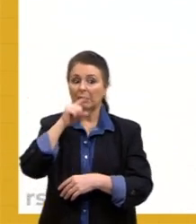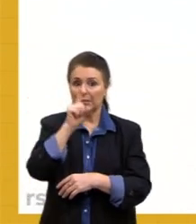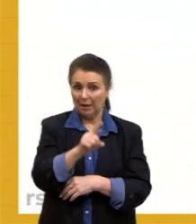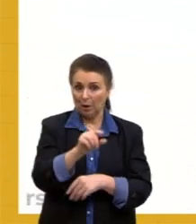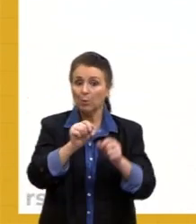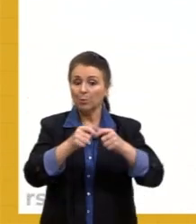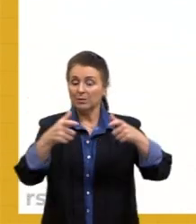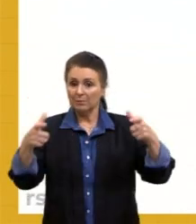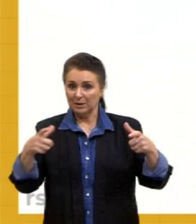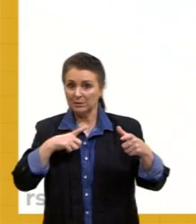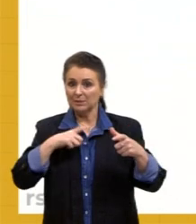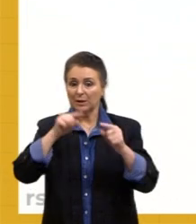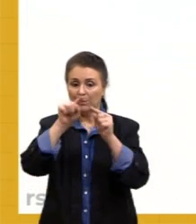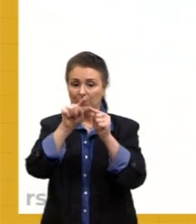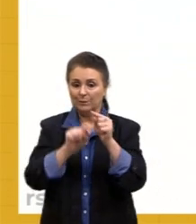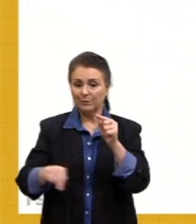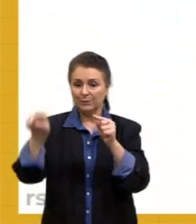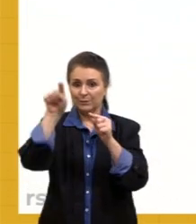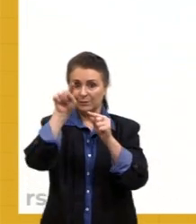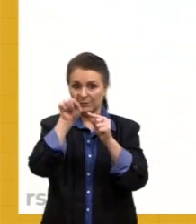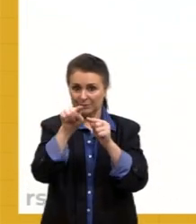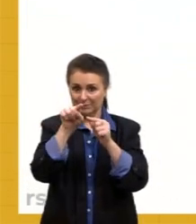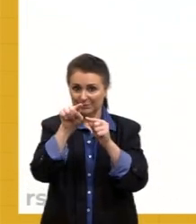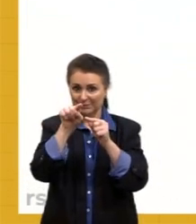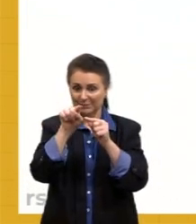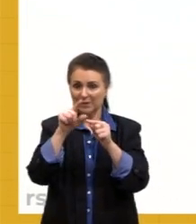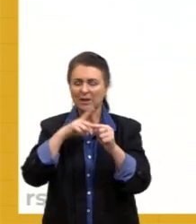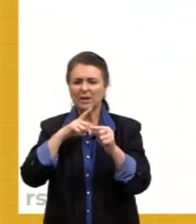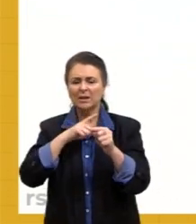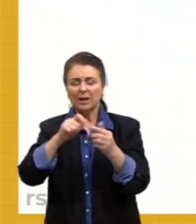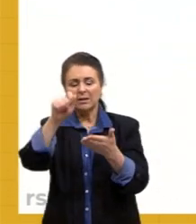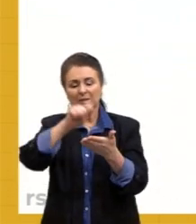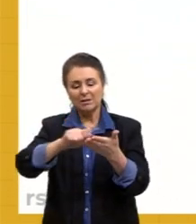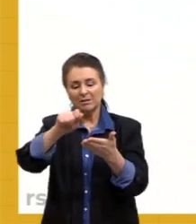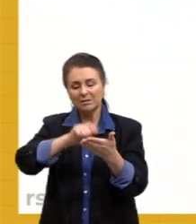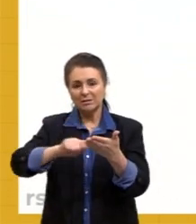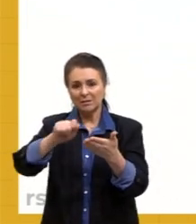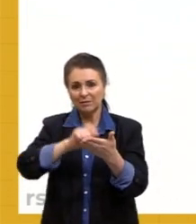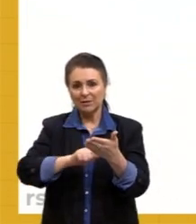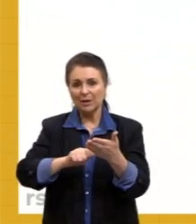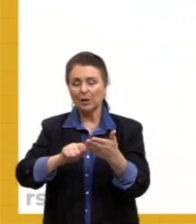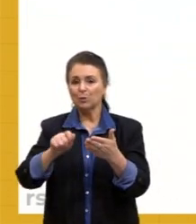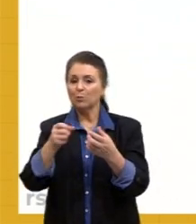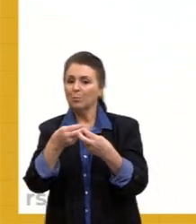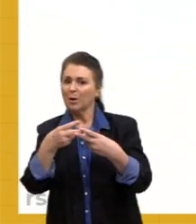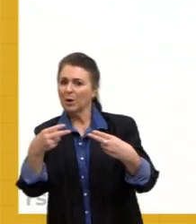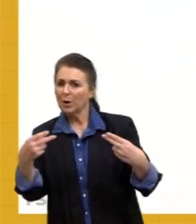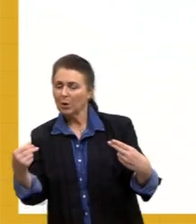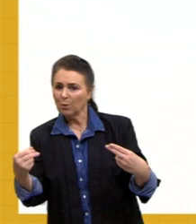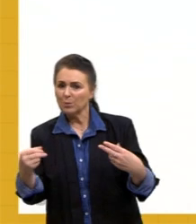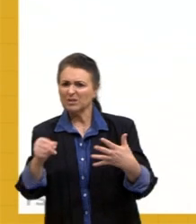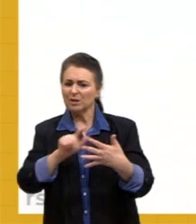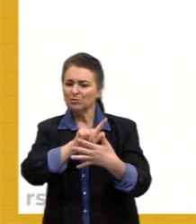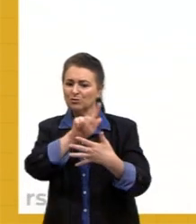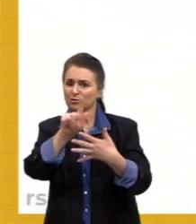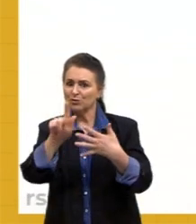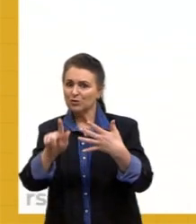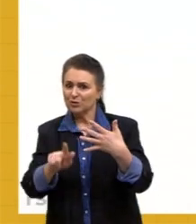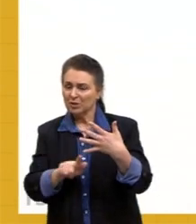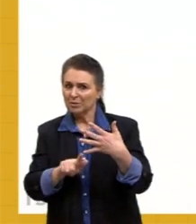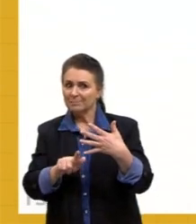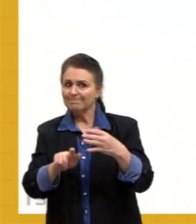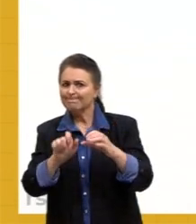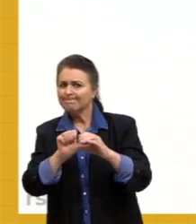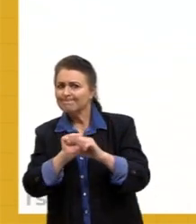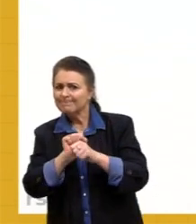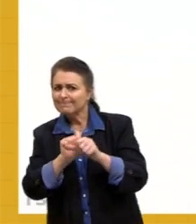o @ simpósio conta e escrever um microconto de gêneros suspense com tema livre